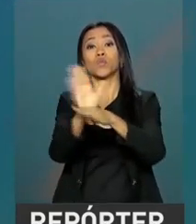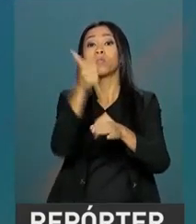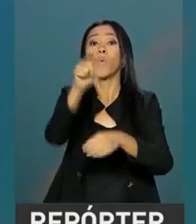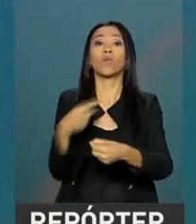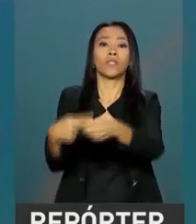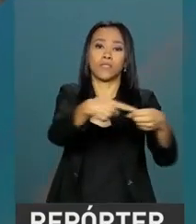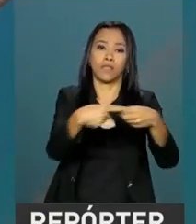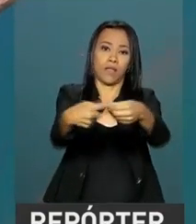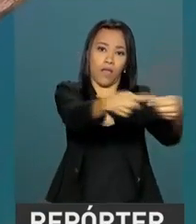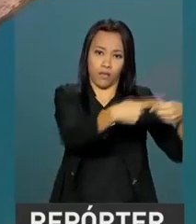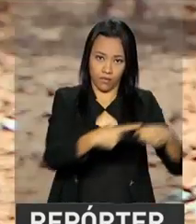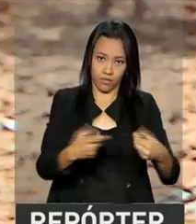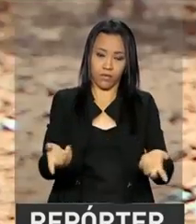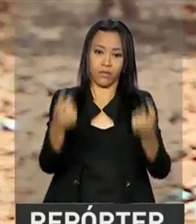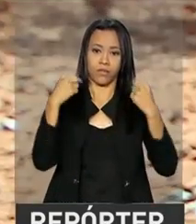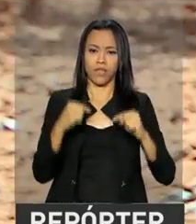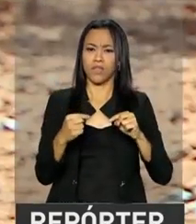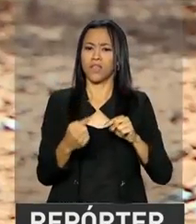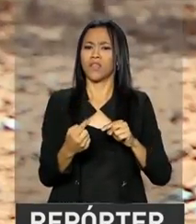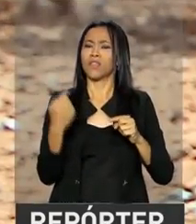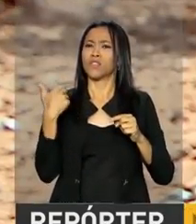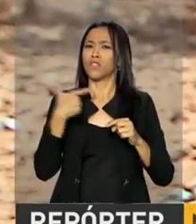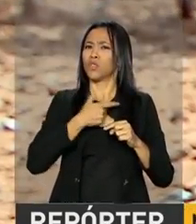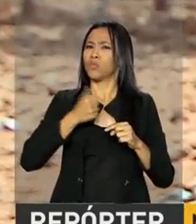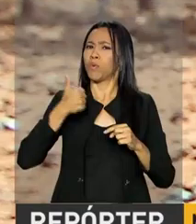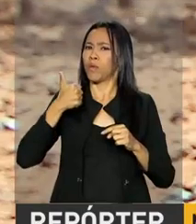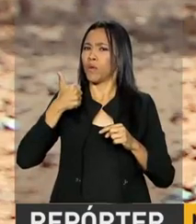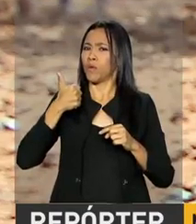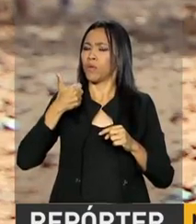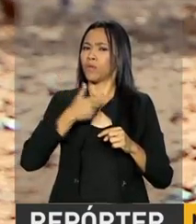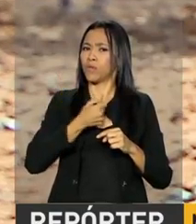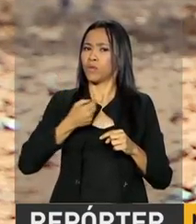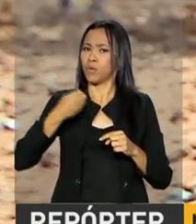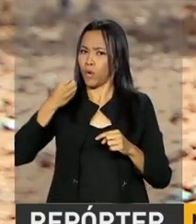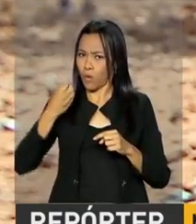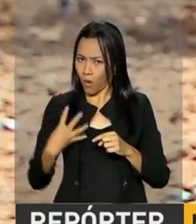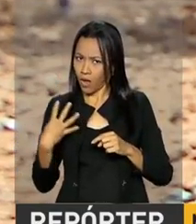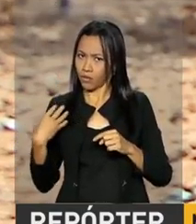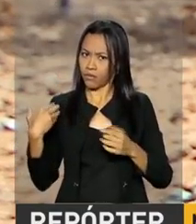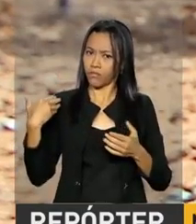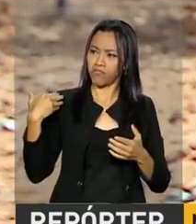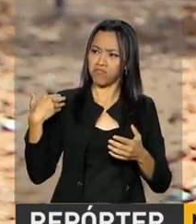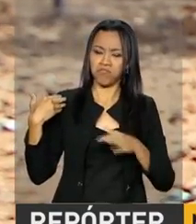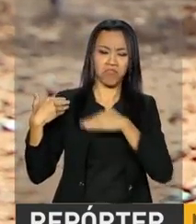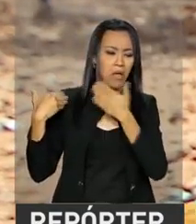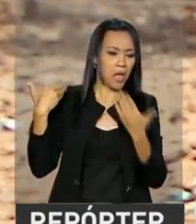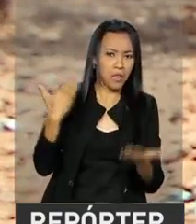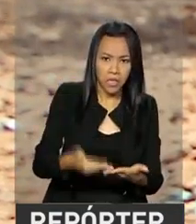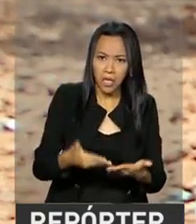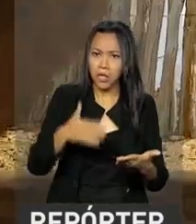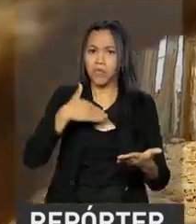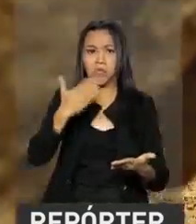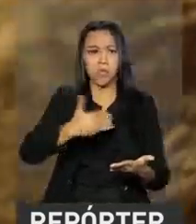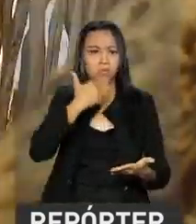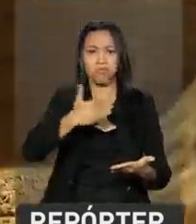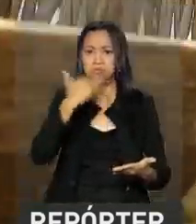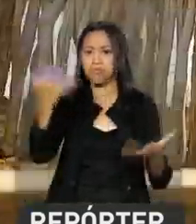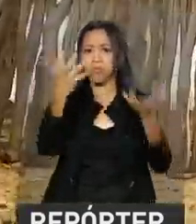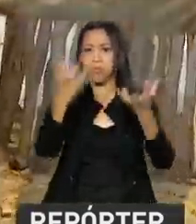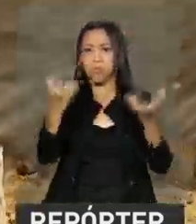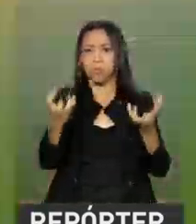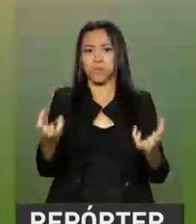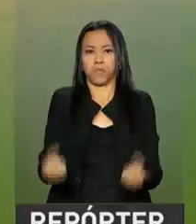da região. 2004 para cá, 2004 foi quando eu vi chuva aqui à vontade. Daí para cá foi tudo só diminuindo,